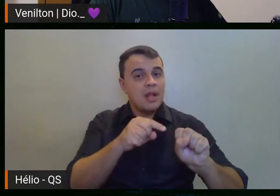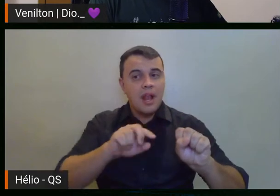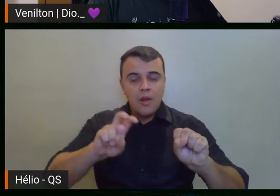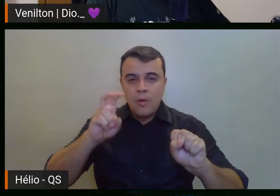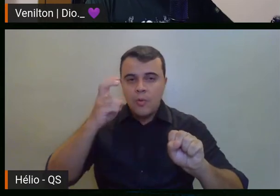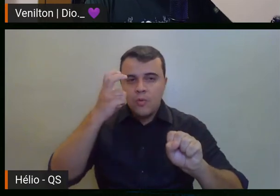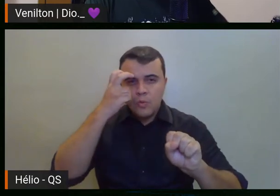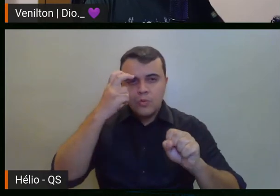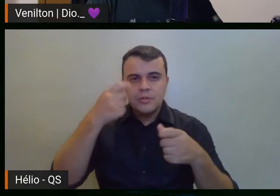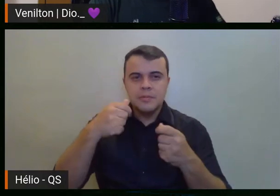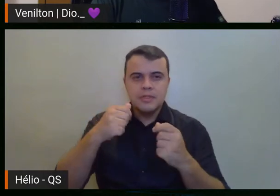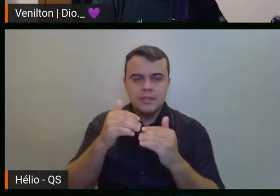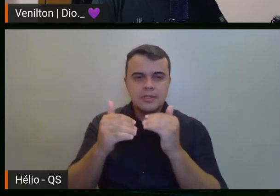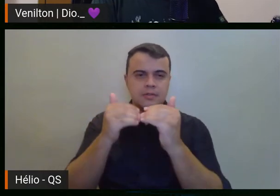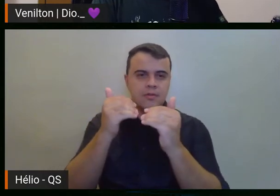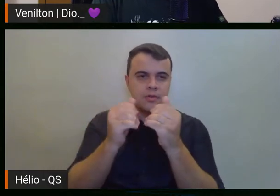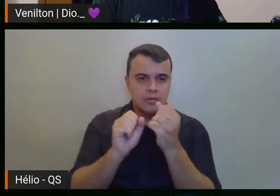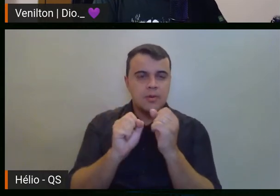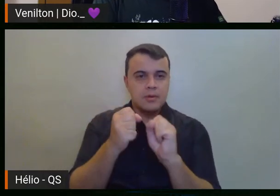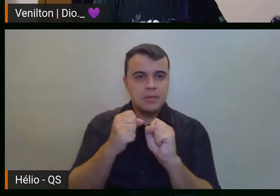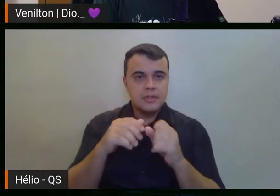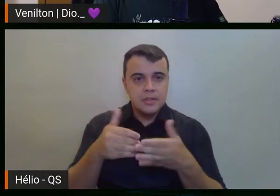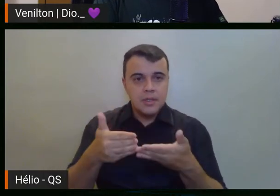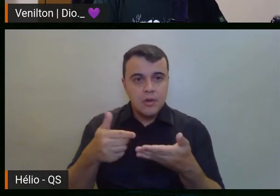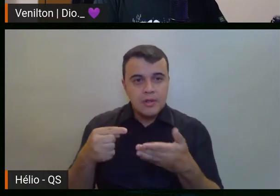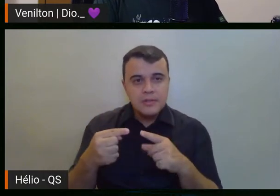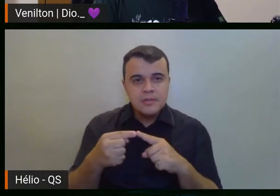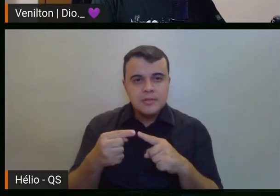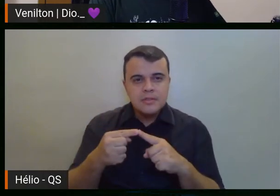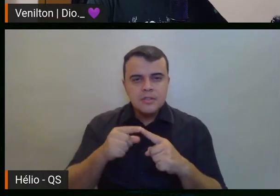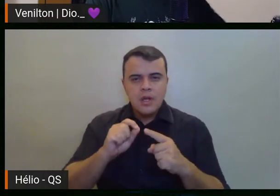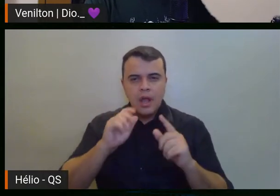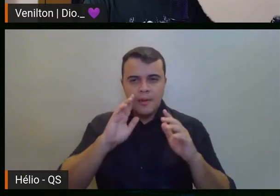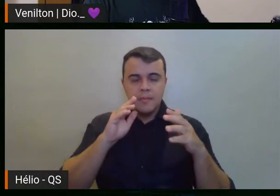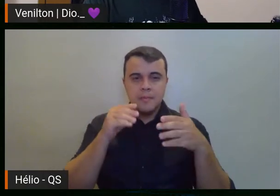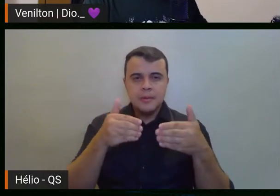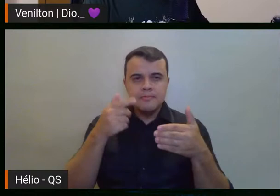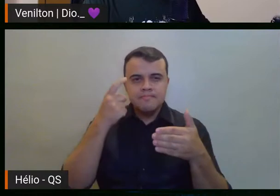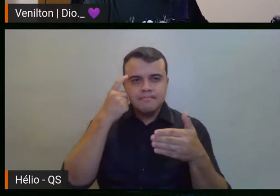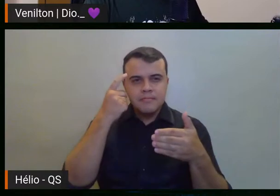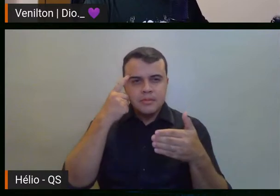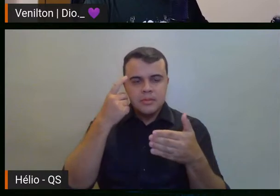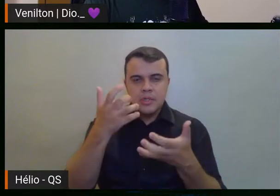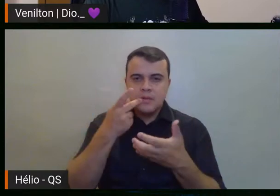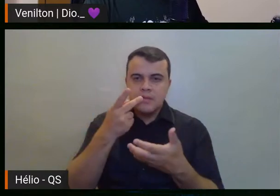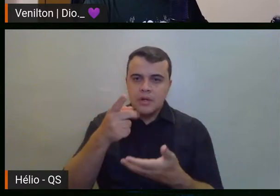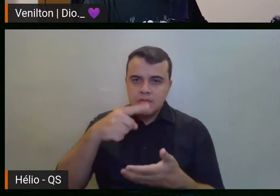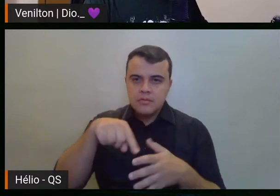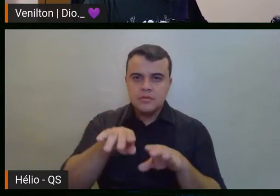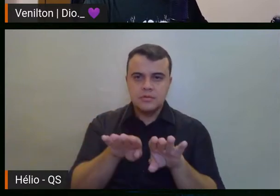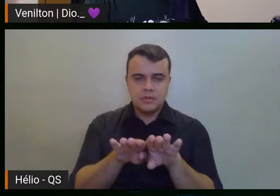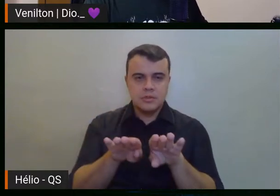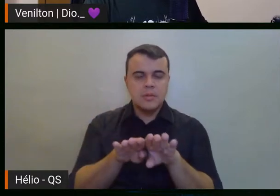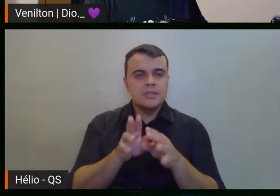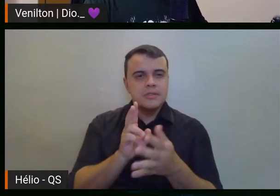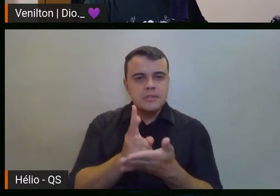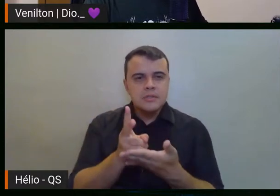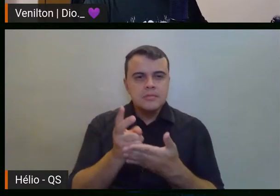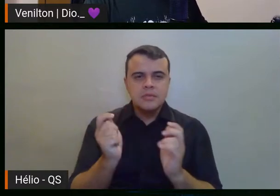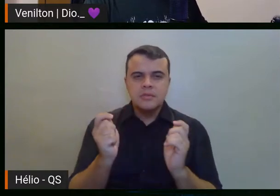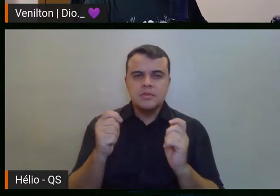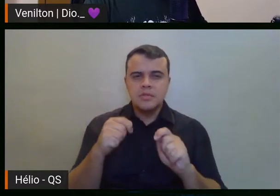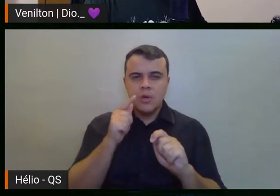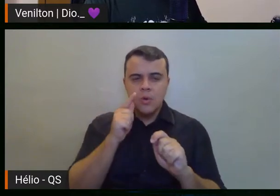que precisa ser desenvolvido nas empresas Então esse esse viés essa mentalidade a gente quer trazer para vocês para que vocês possam